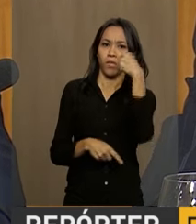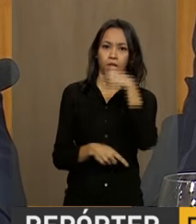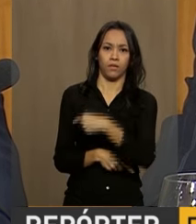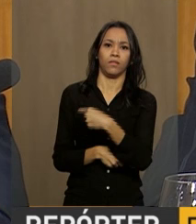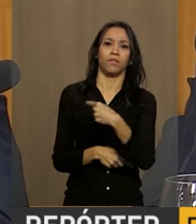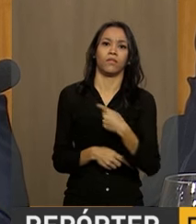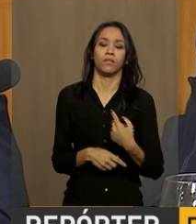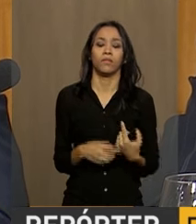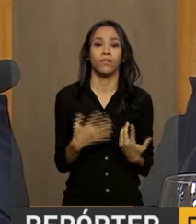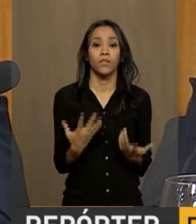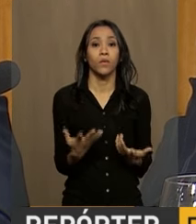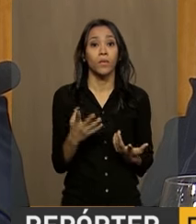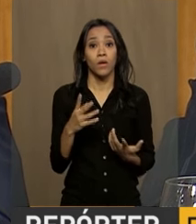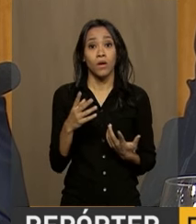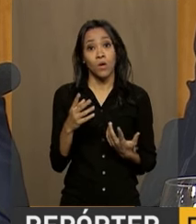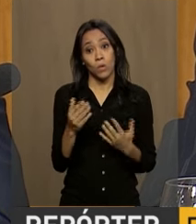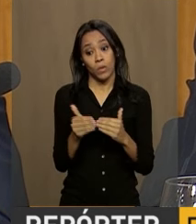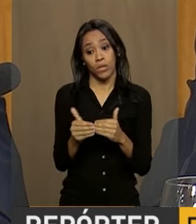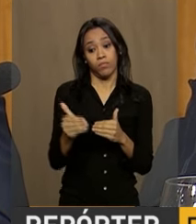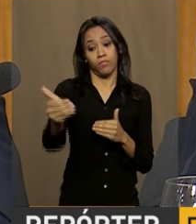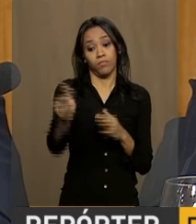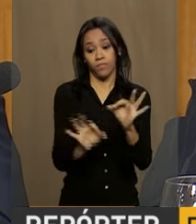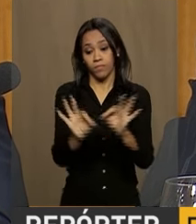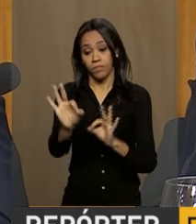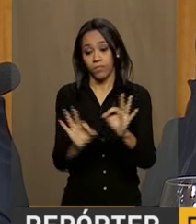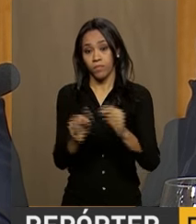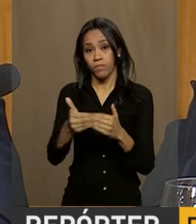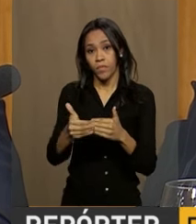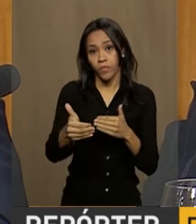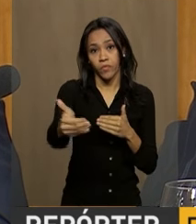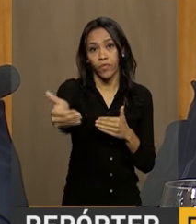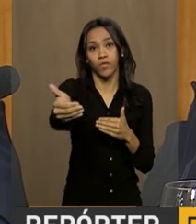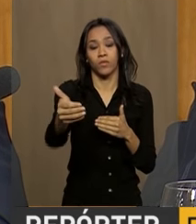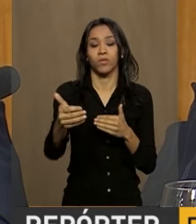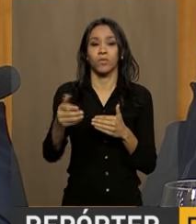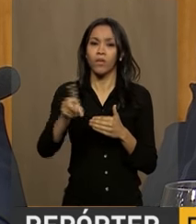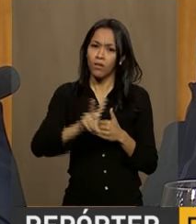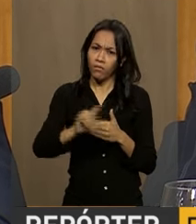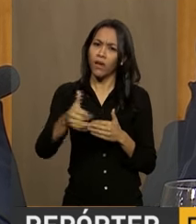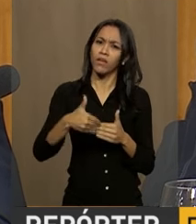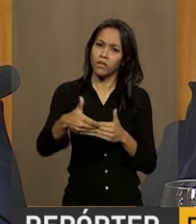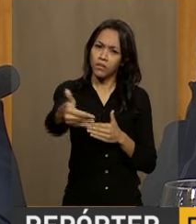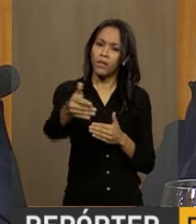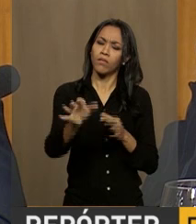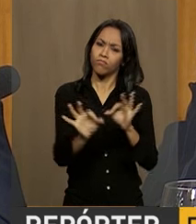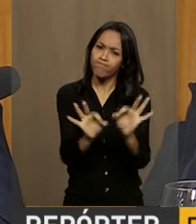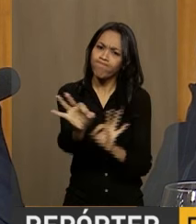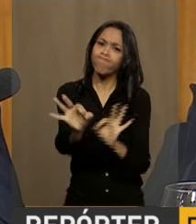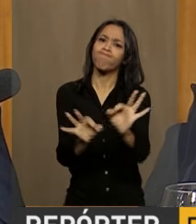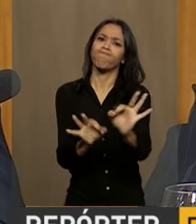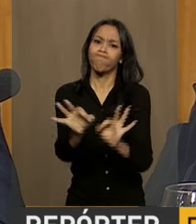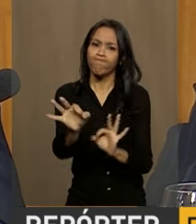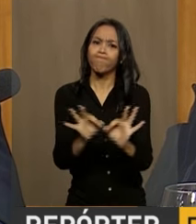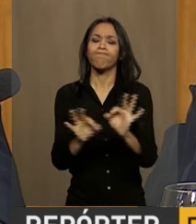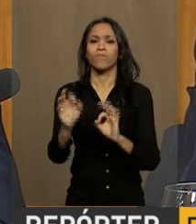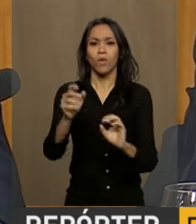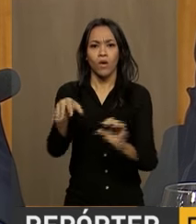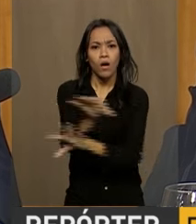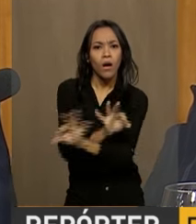que estava previsto será perfeitamente agora tocado, será